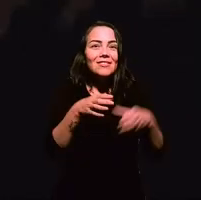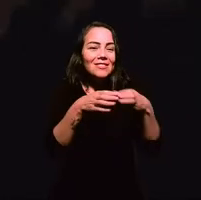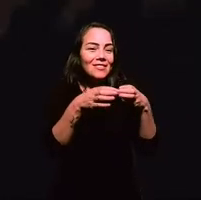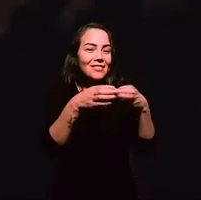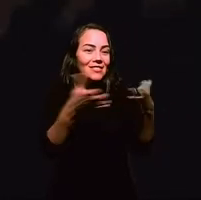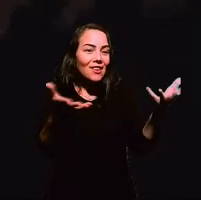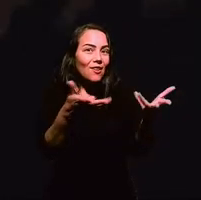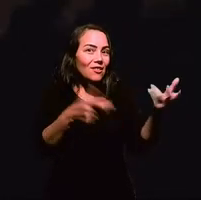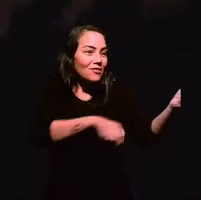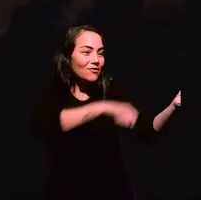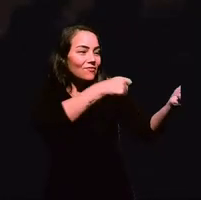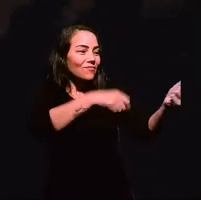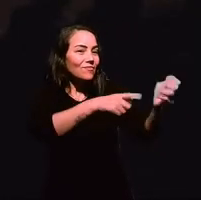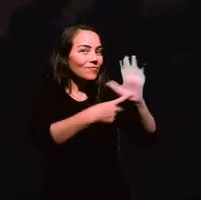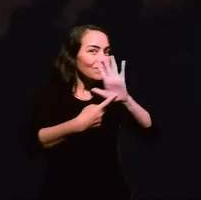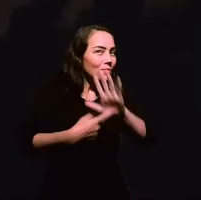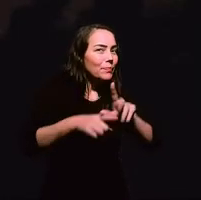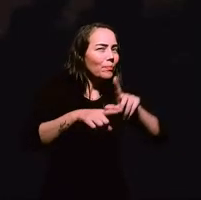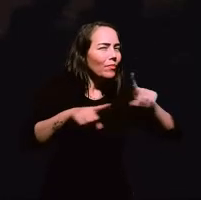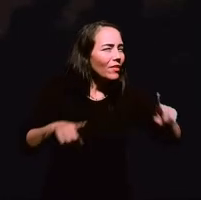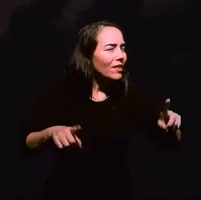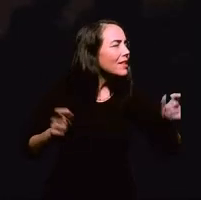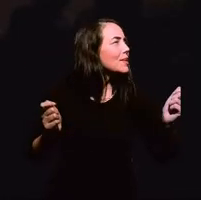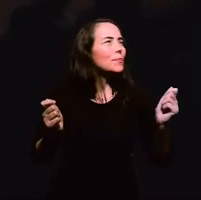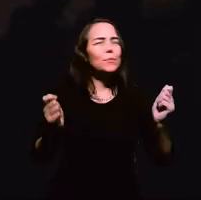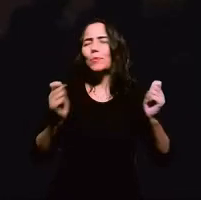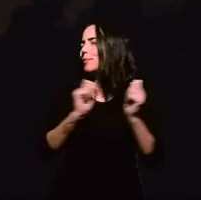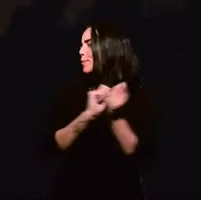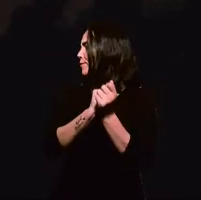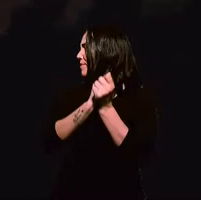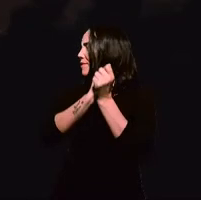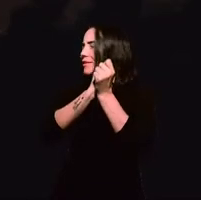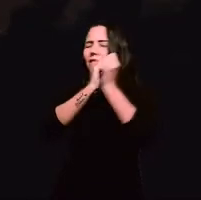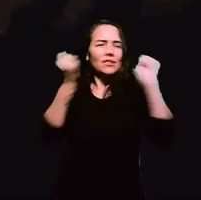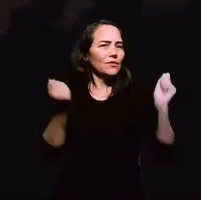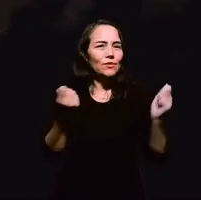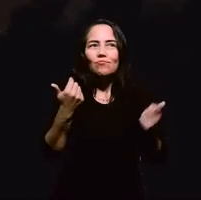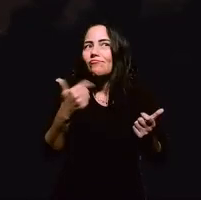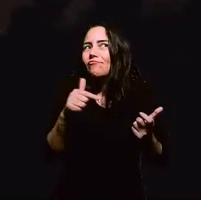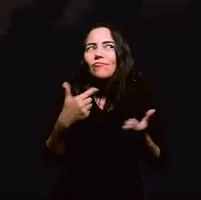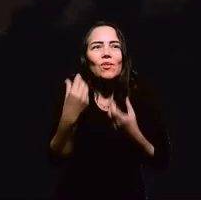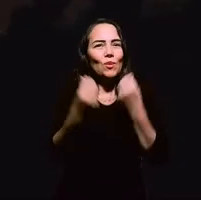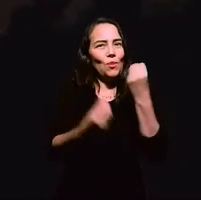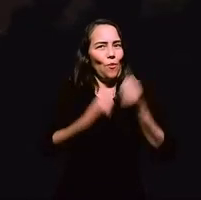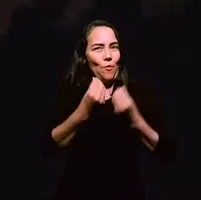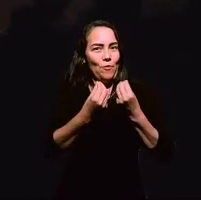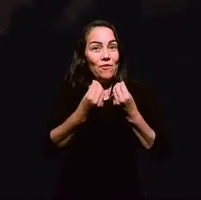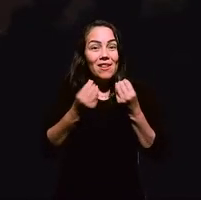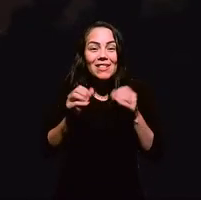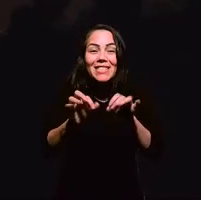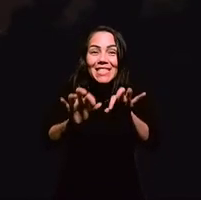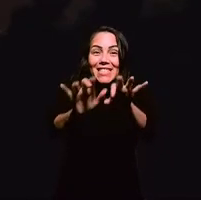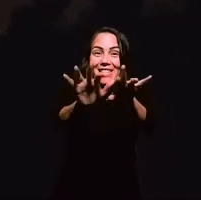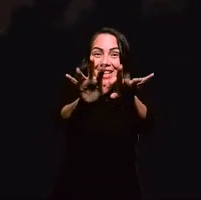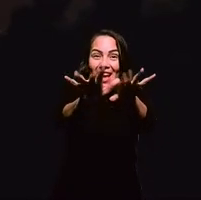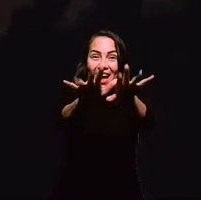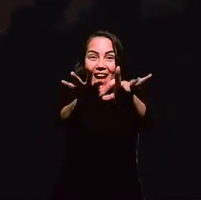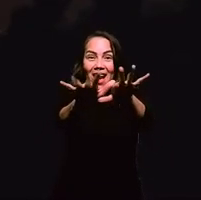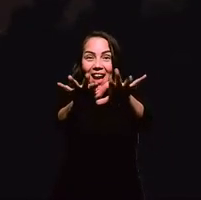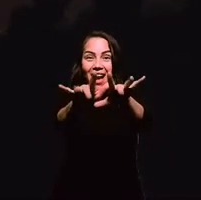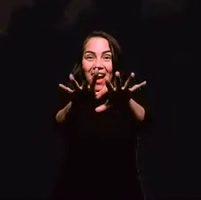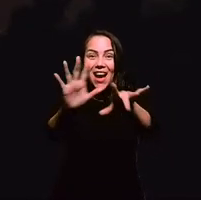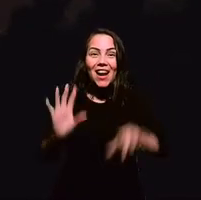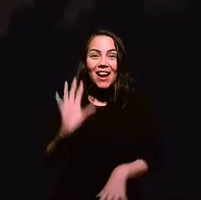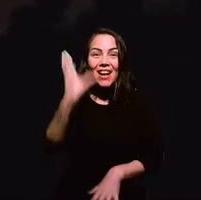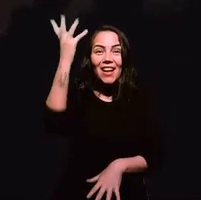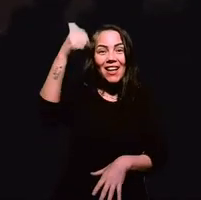estão tocando hoje. Mas é impossível, não tem como. A energia que acontece